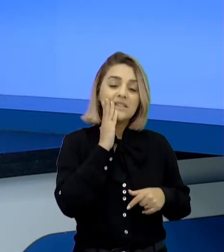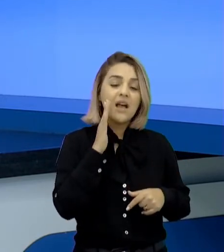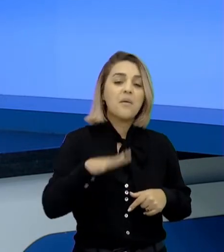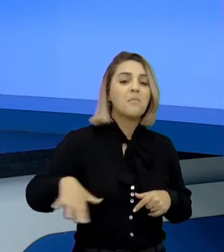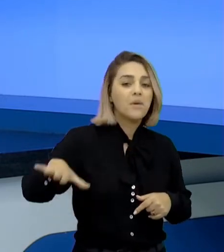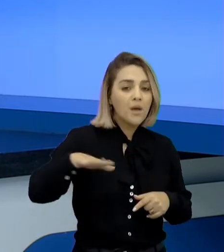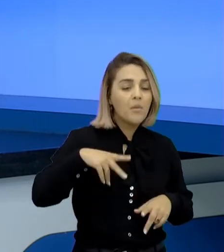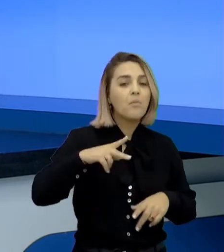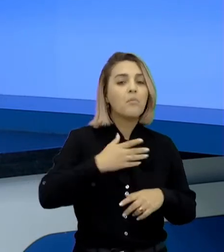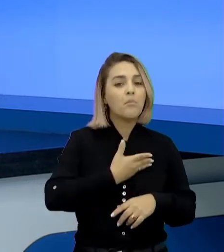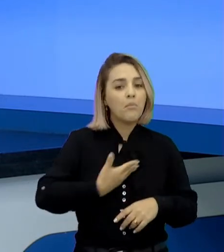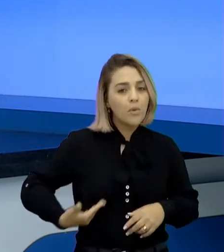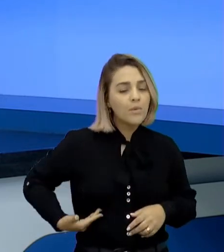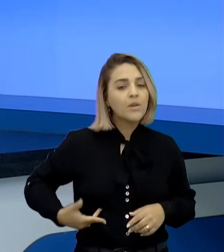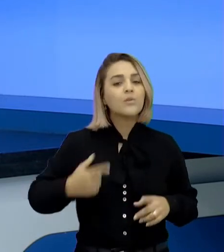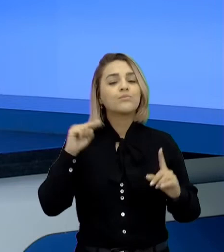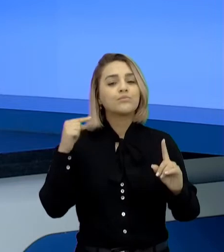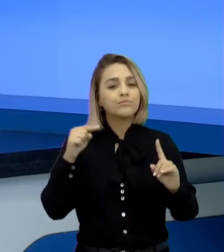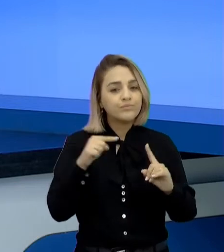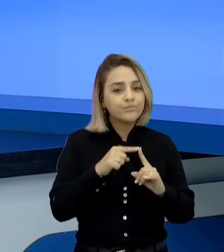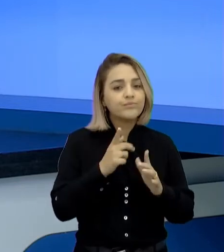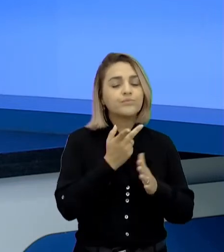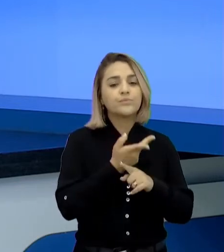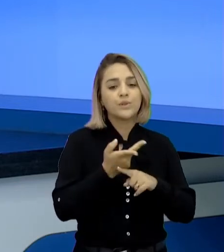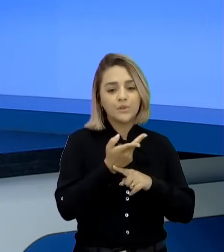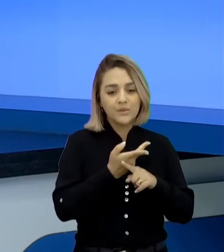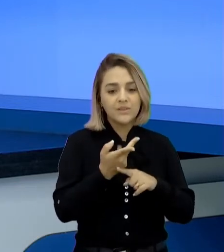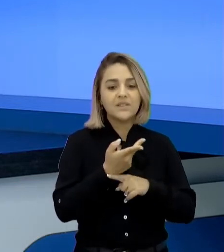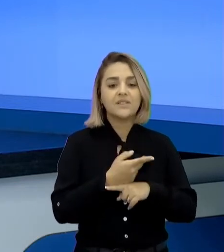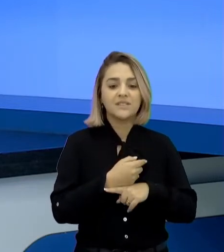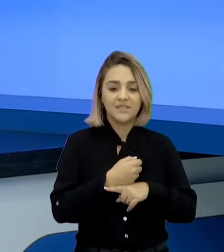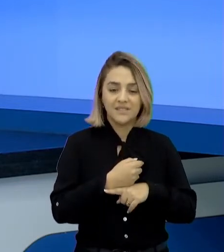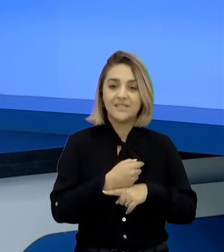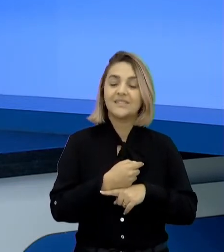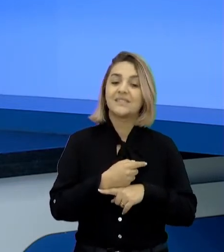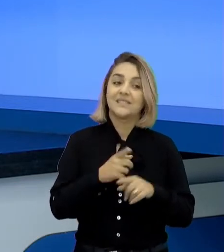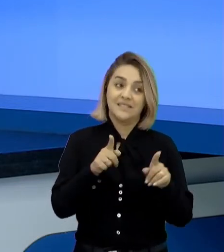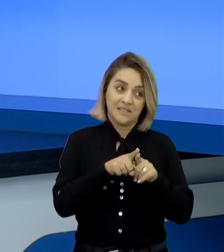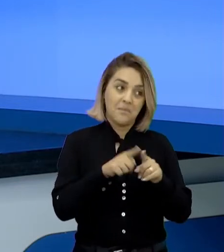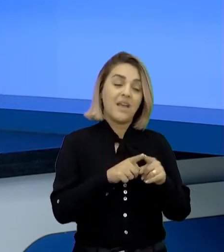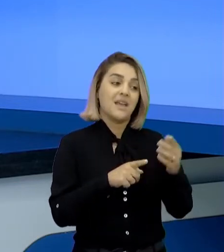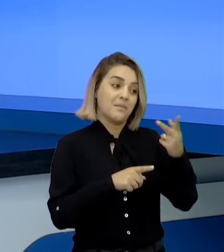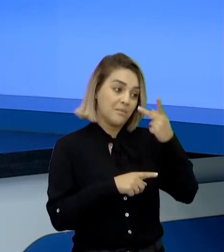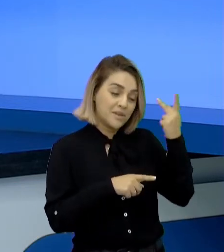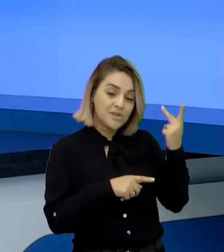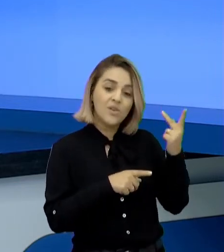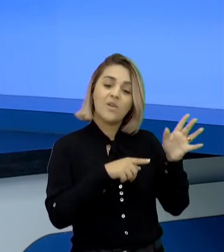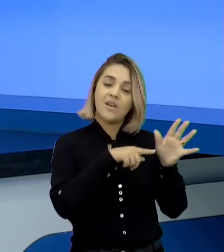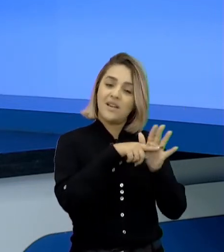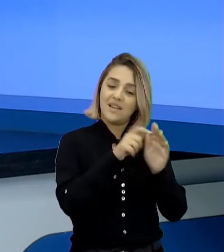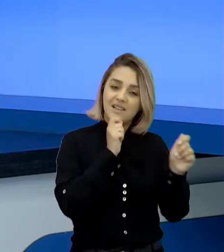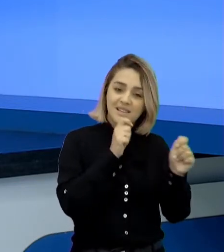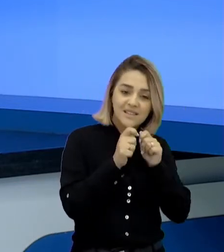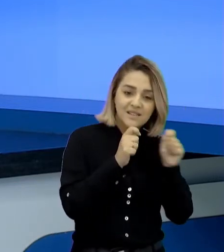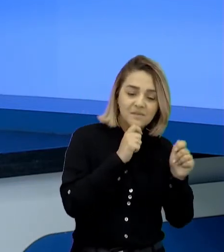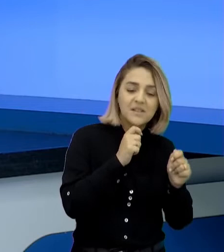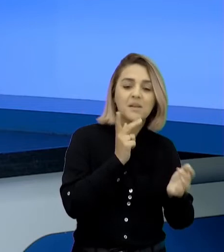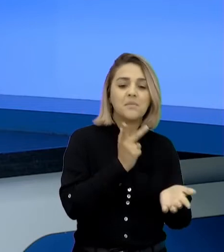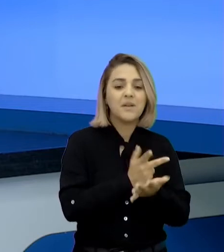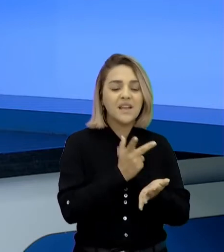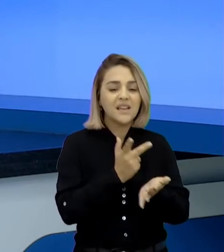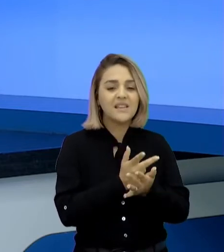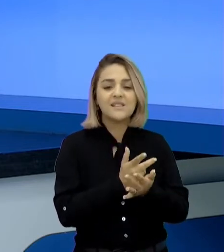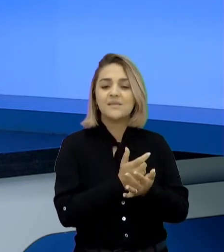está procurando. Sim. Né? Então, ele vai trazer exatamente isso. E o entrevistado, por mais que não tenham colocado